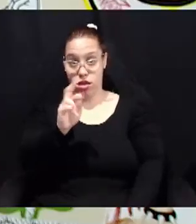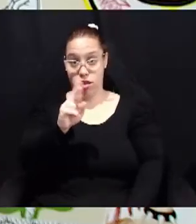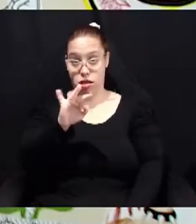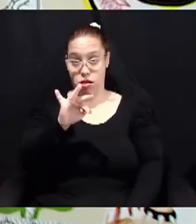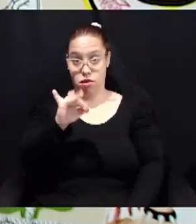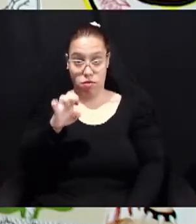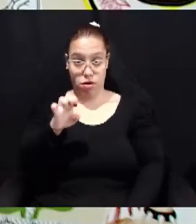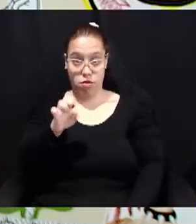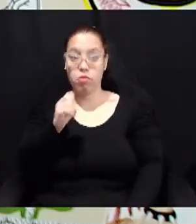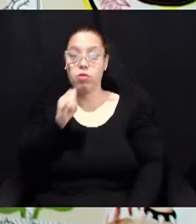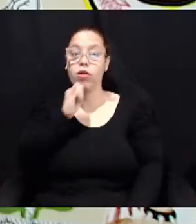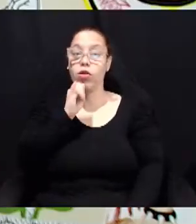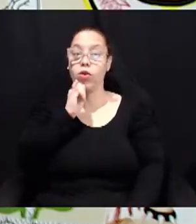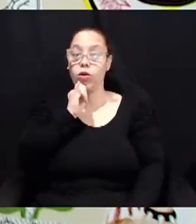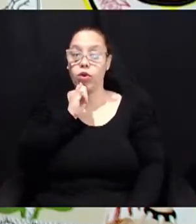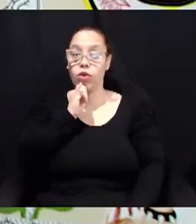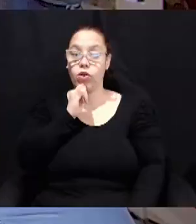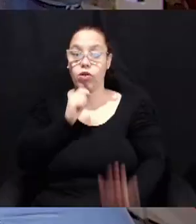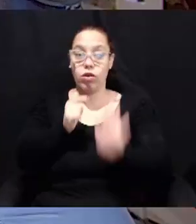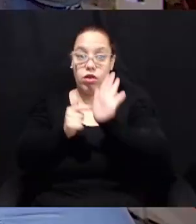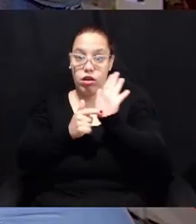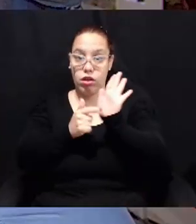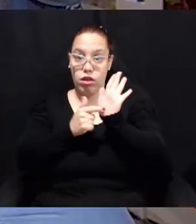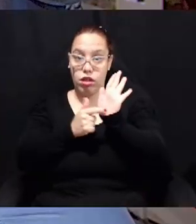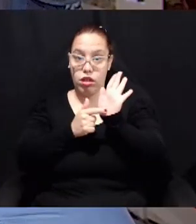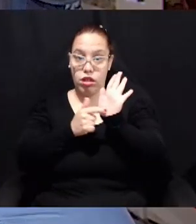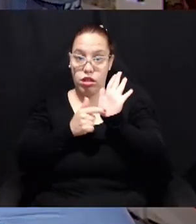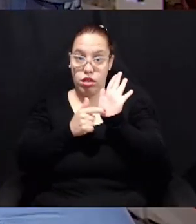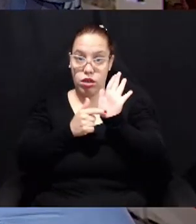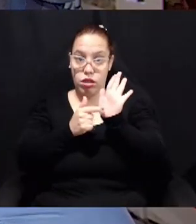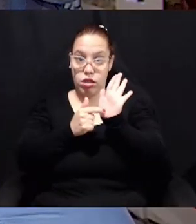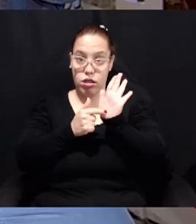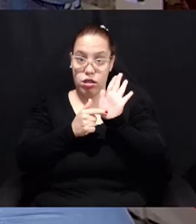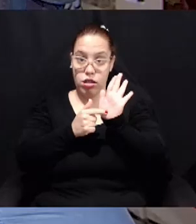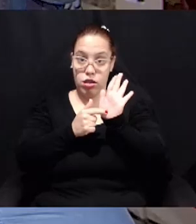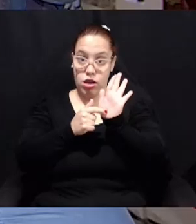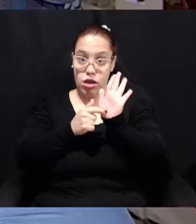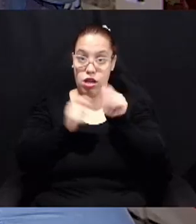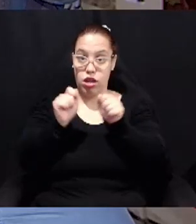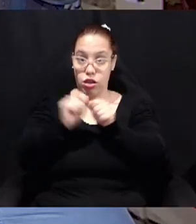por exemplo, como esse projeto de Barbie que a gente fez aqui, que tem